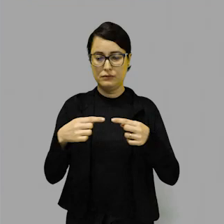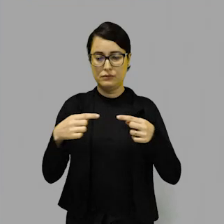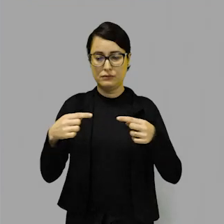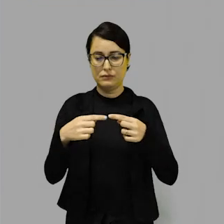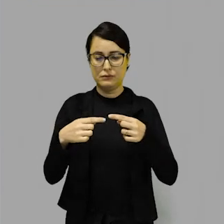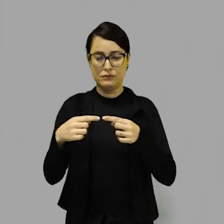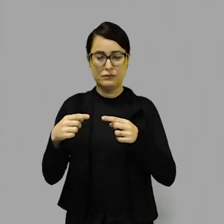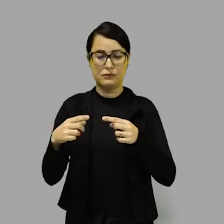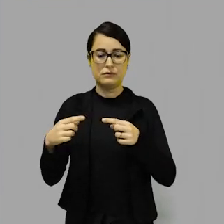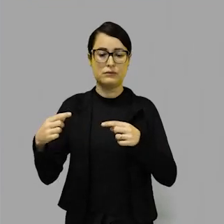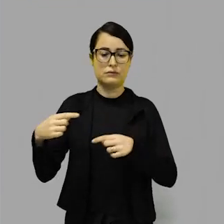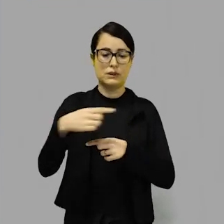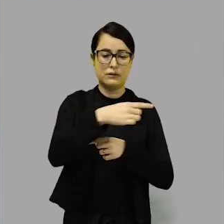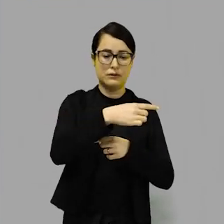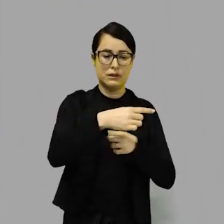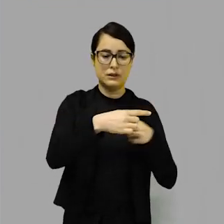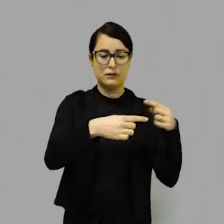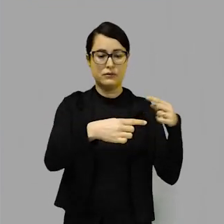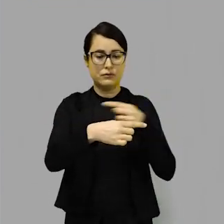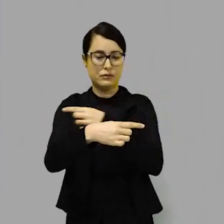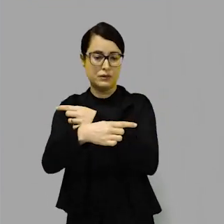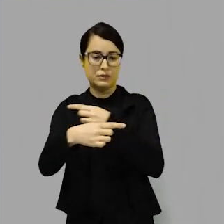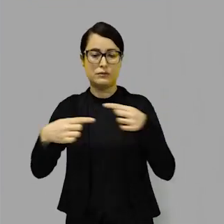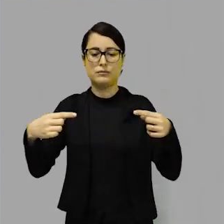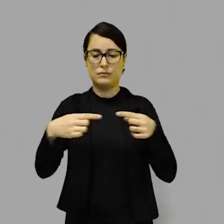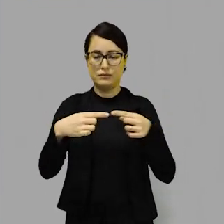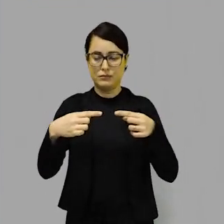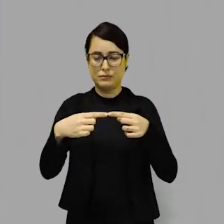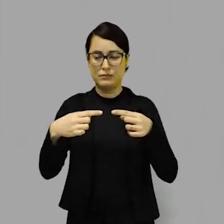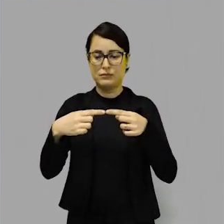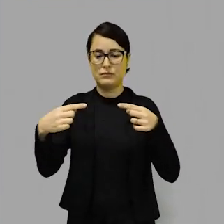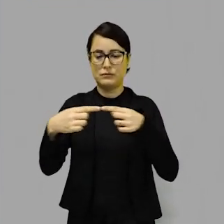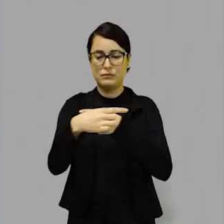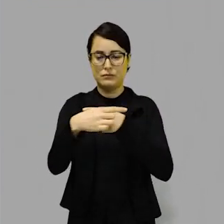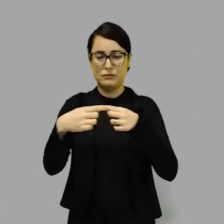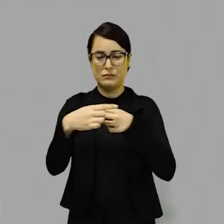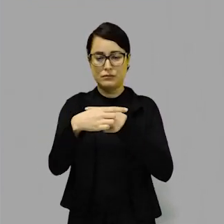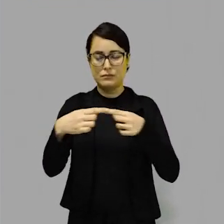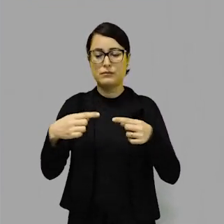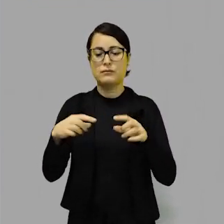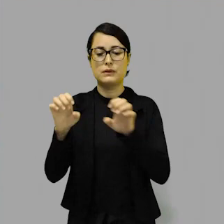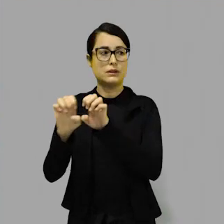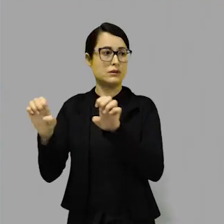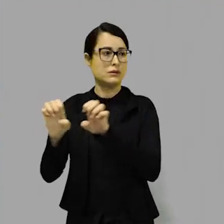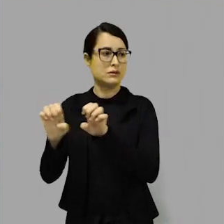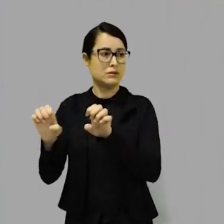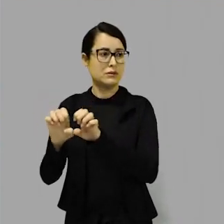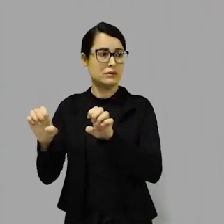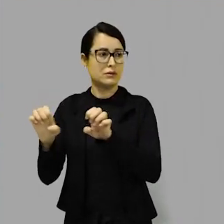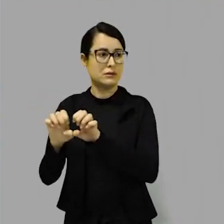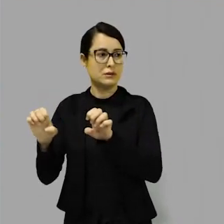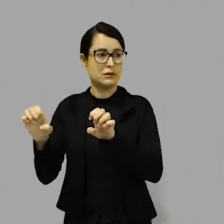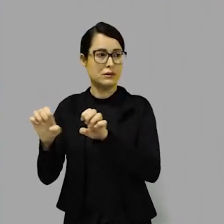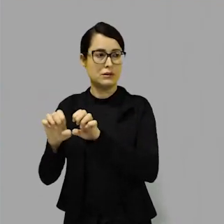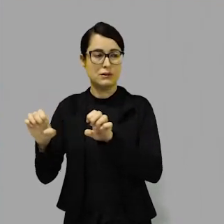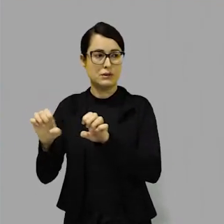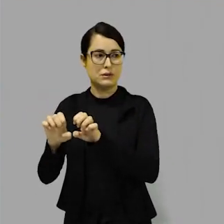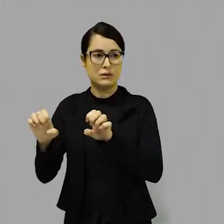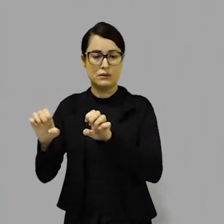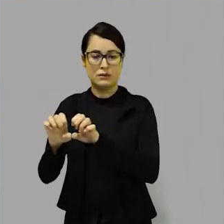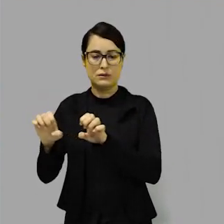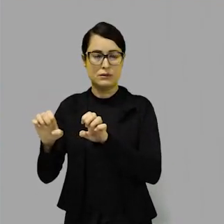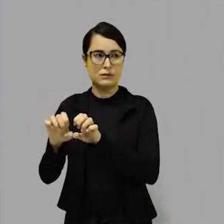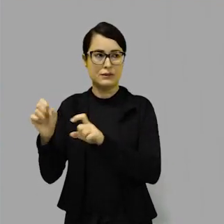Tipo, a seta vai e ela volta, com a estrutura social. Da mesma forma que a ação humana interfere na estrutura,